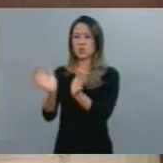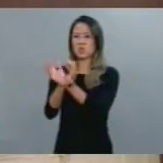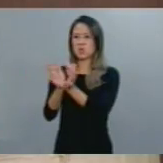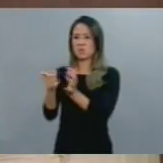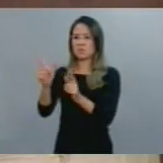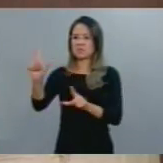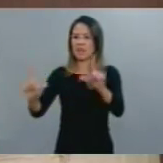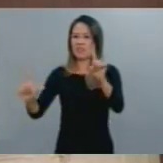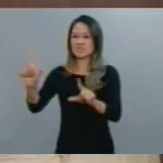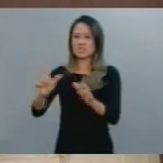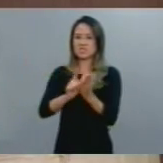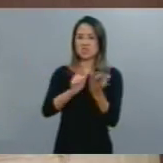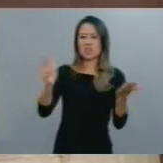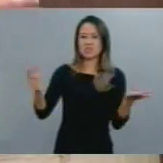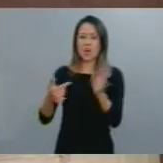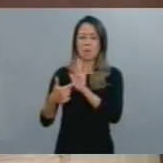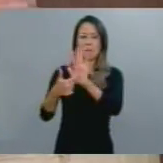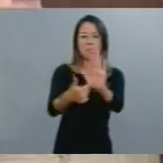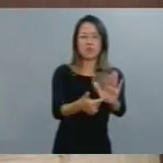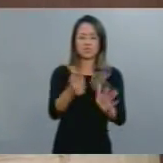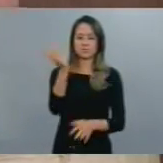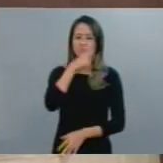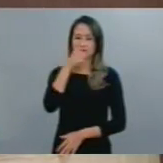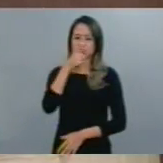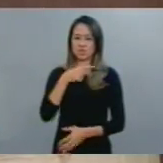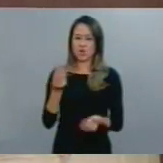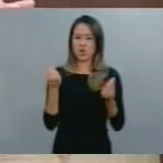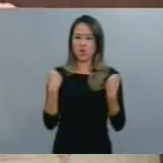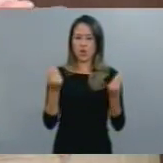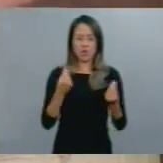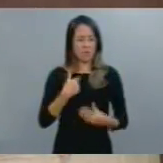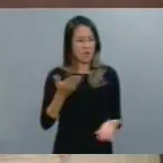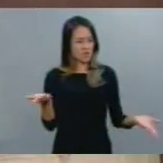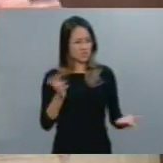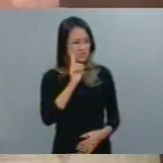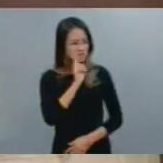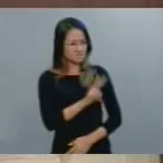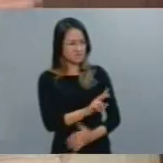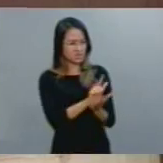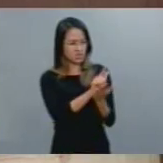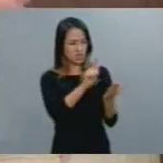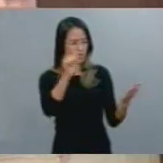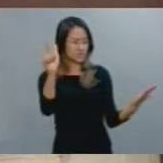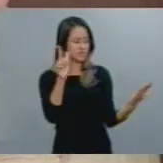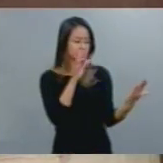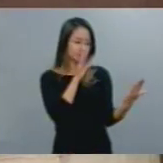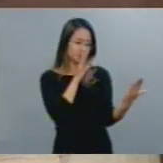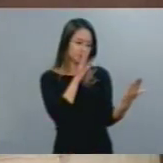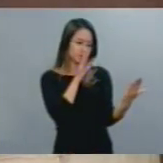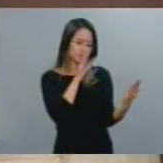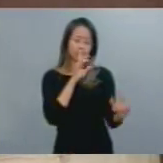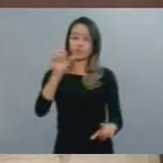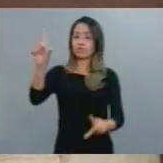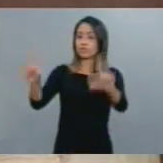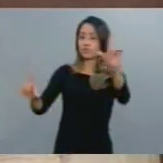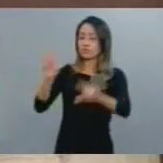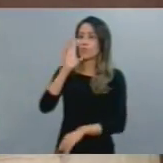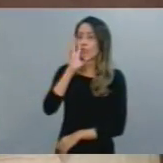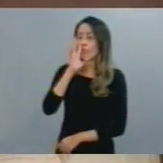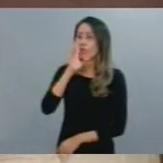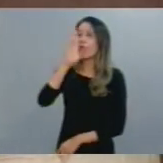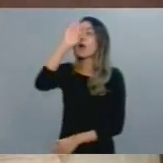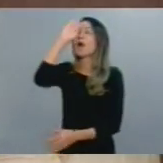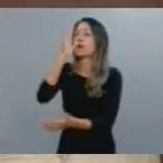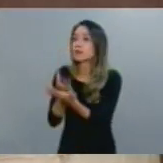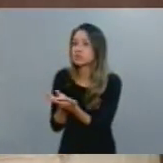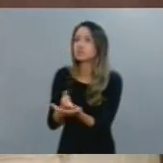estão colocando. Não se pode ler os jornais, não se pode ver as TVs de forma ingênua.